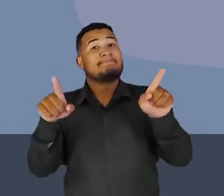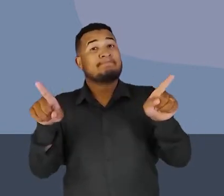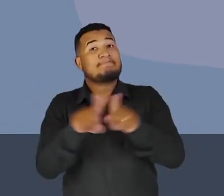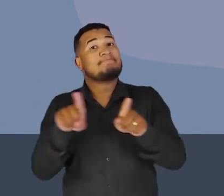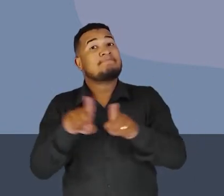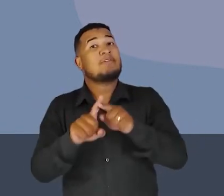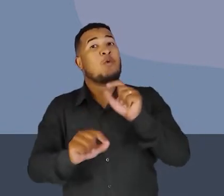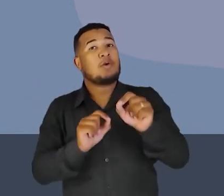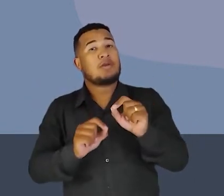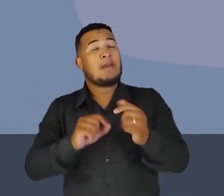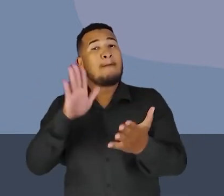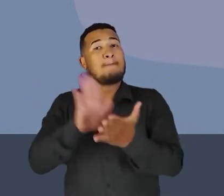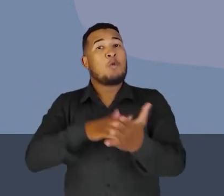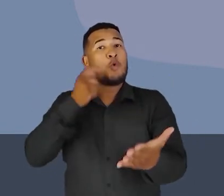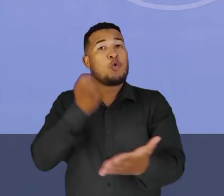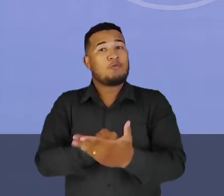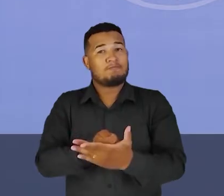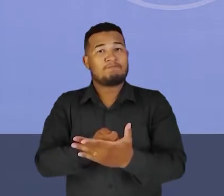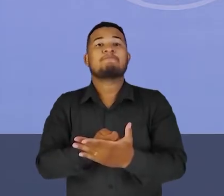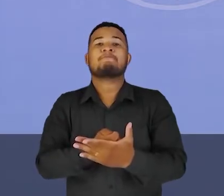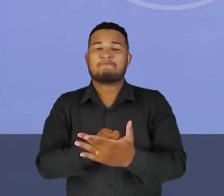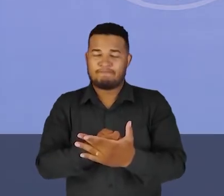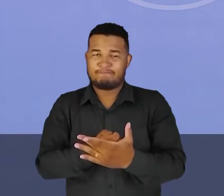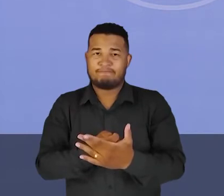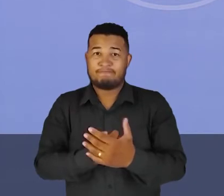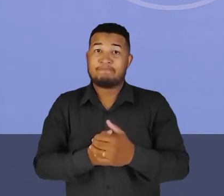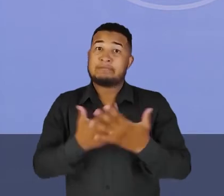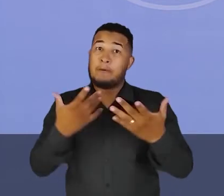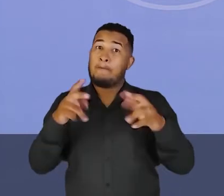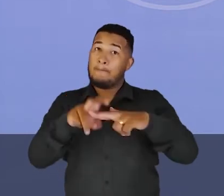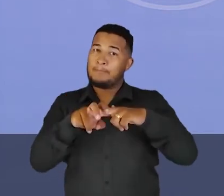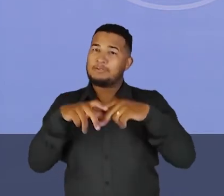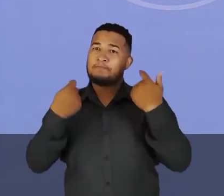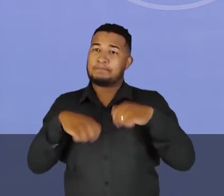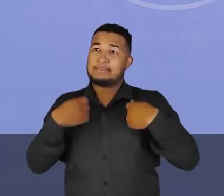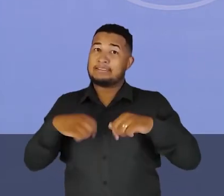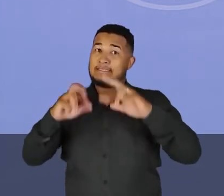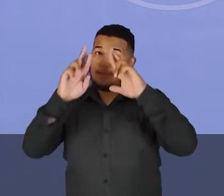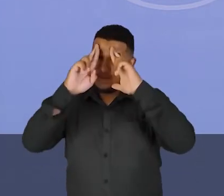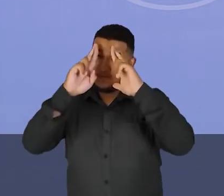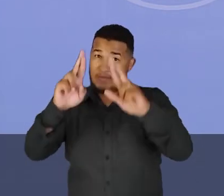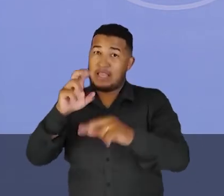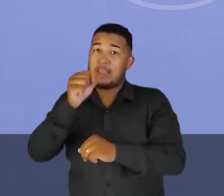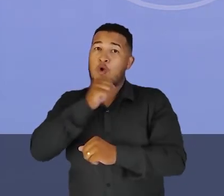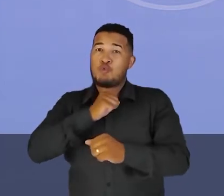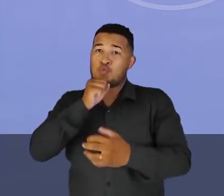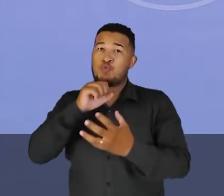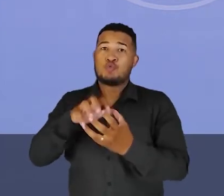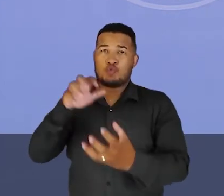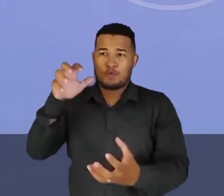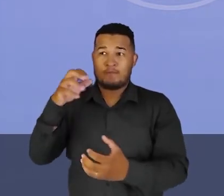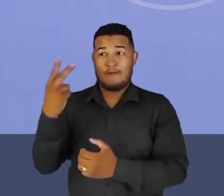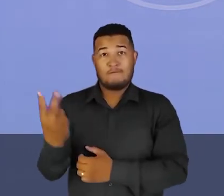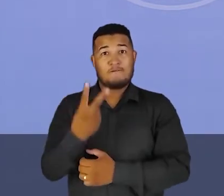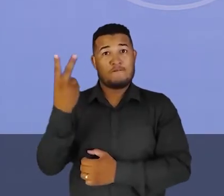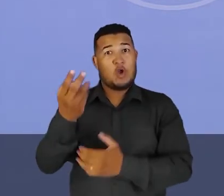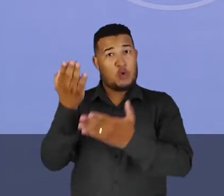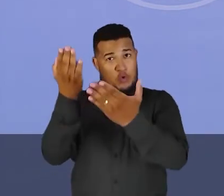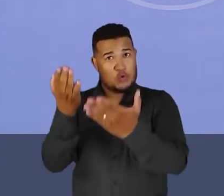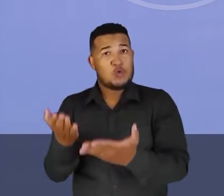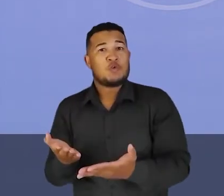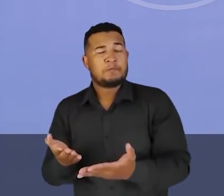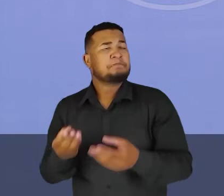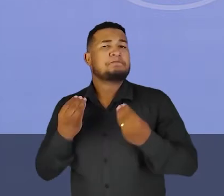também multa. Então, nós devemos respeitar o idoso, valorizar o